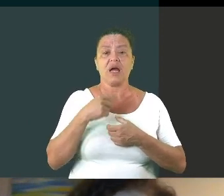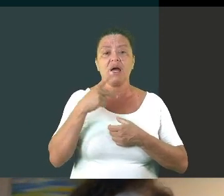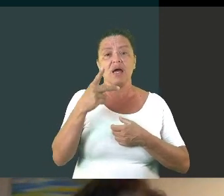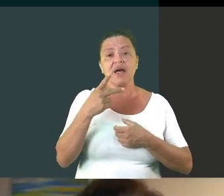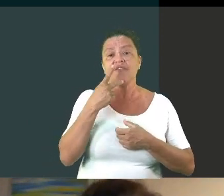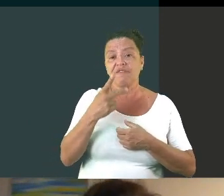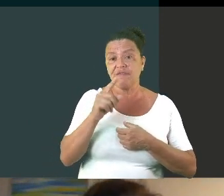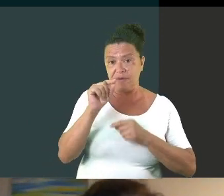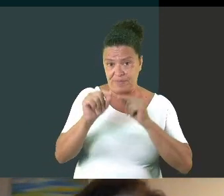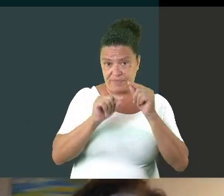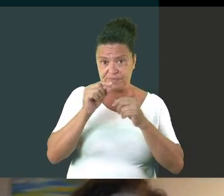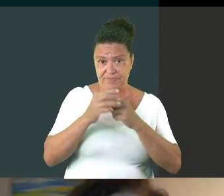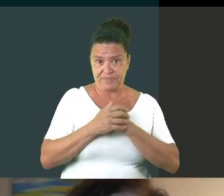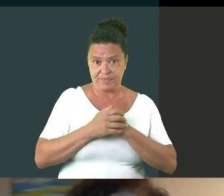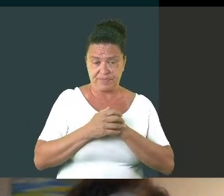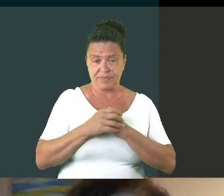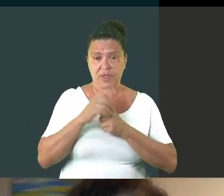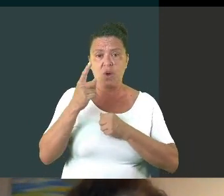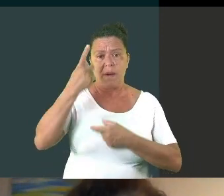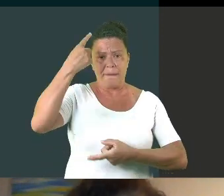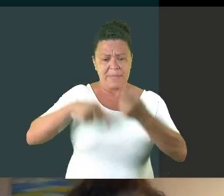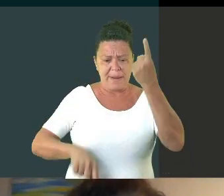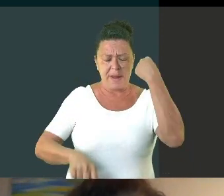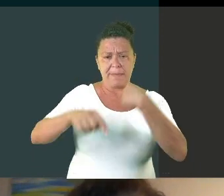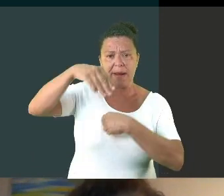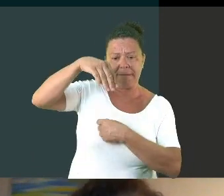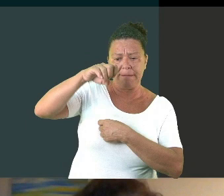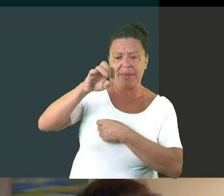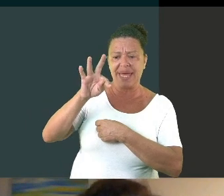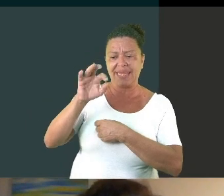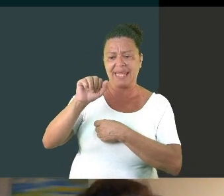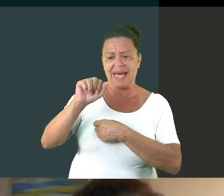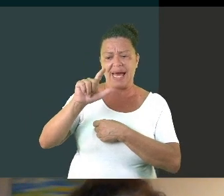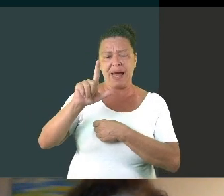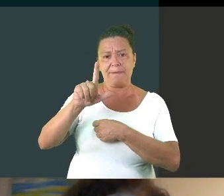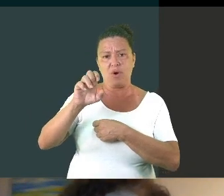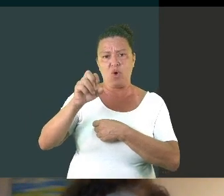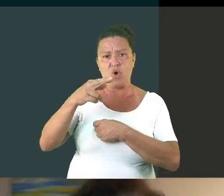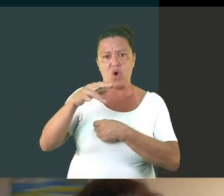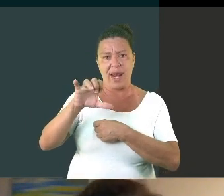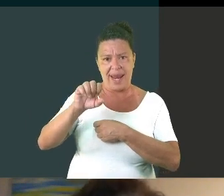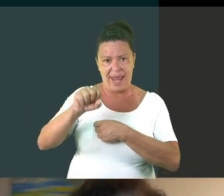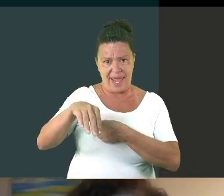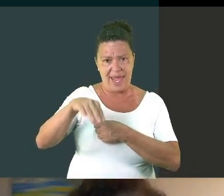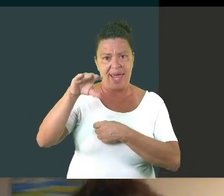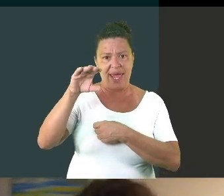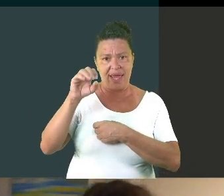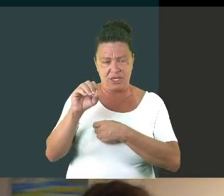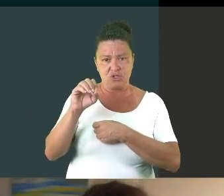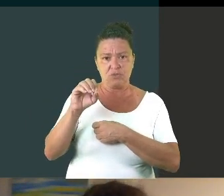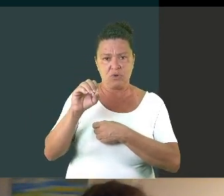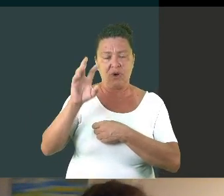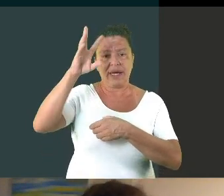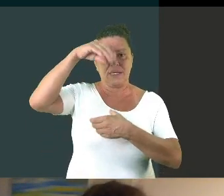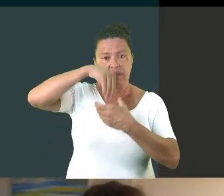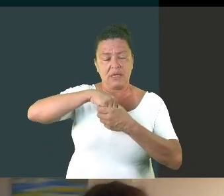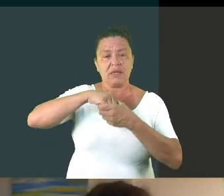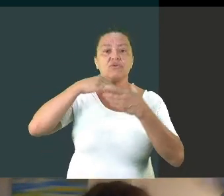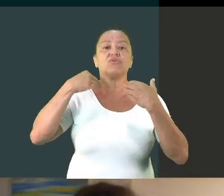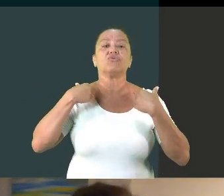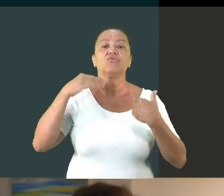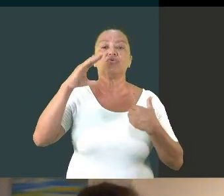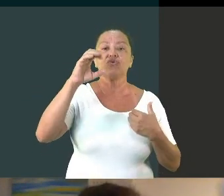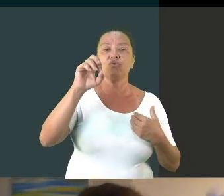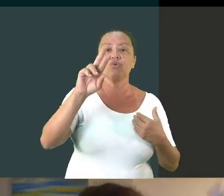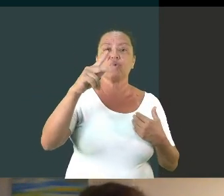o seguinte, que o metabolismo celular é a parada, é o ponto final dentro do corpo